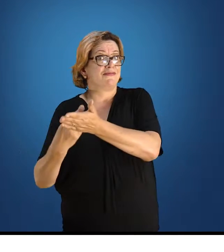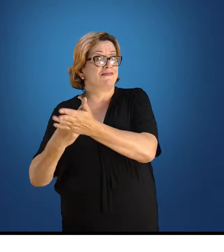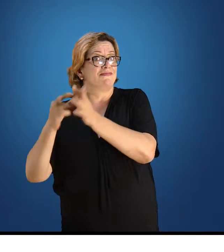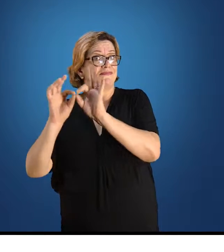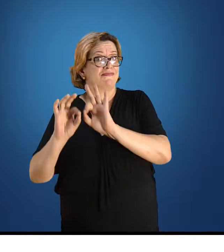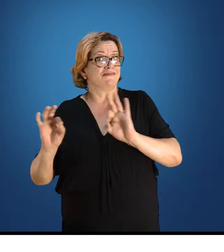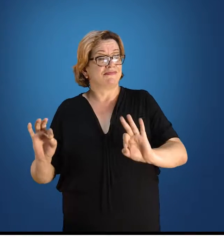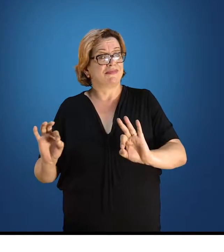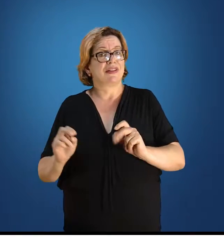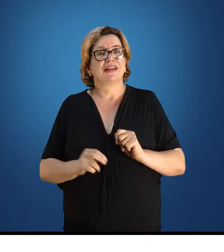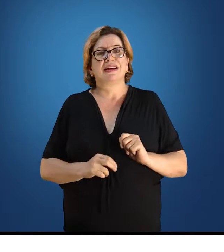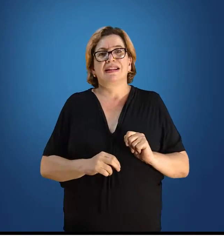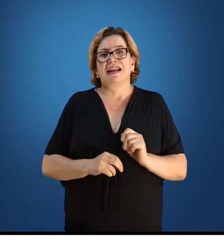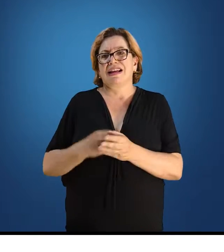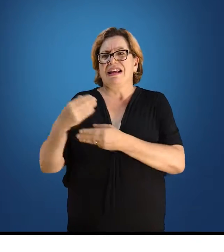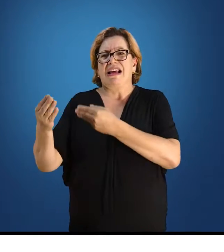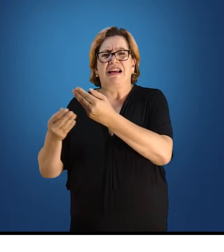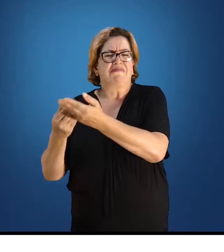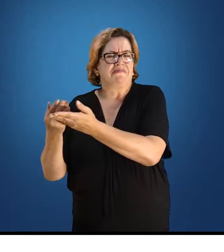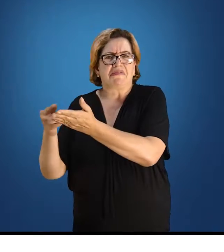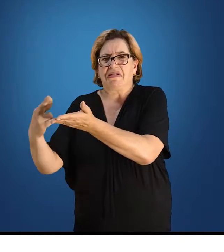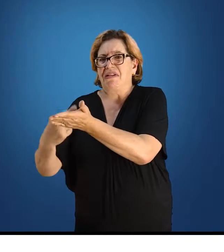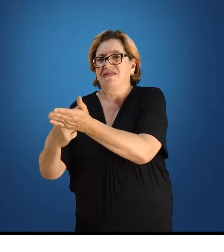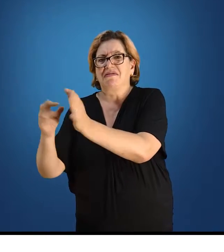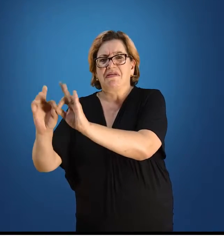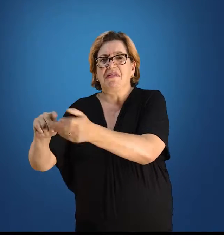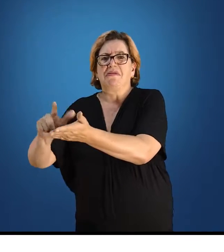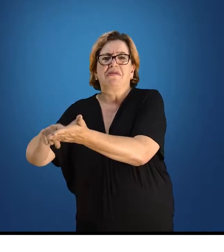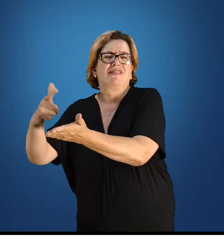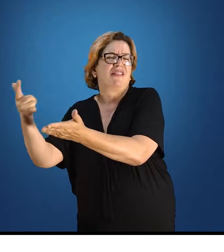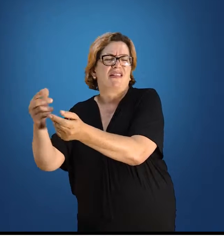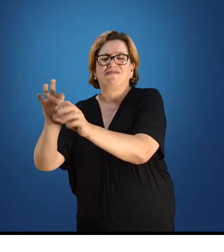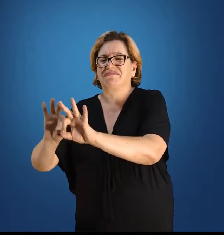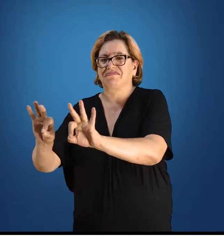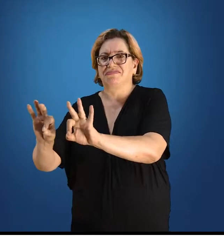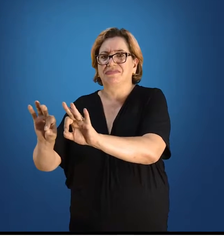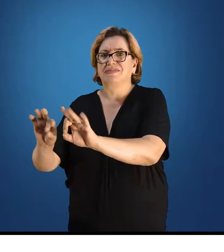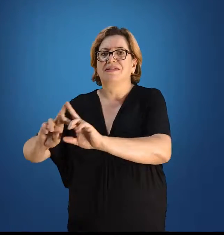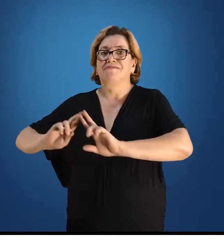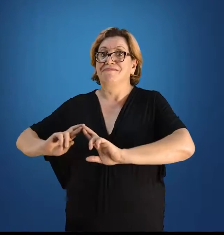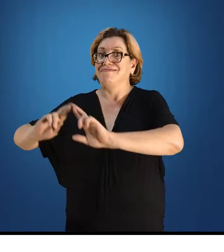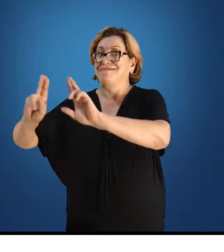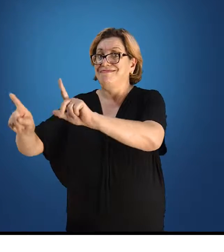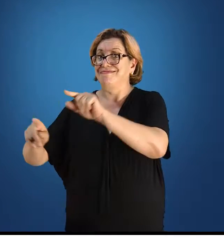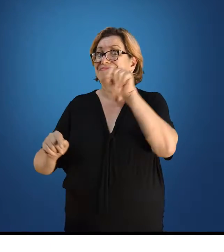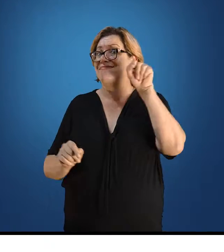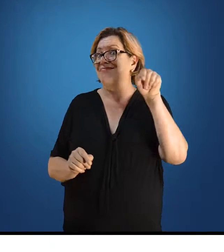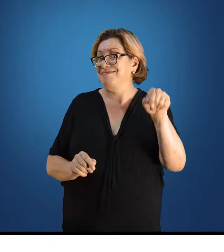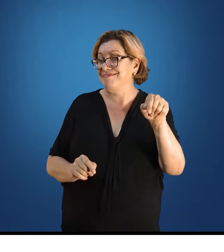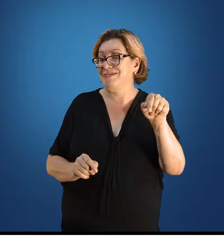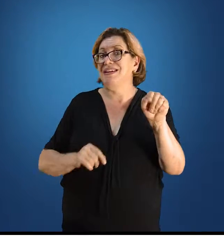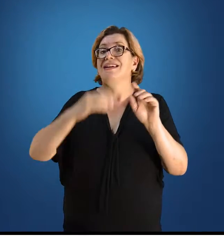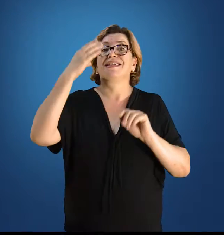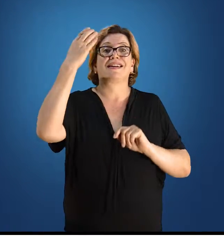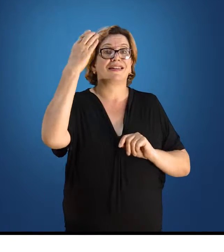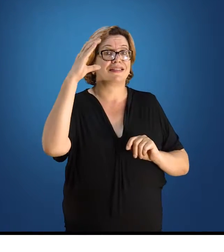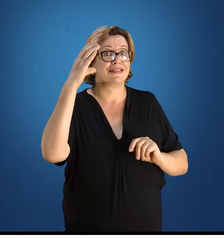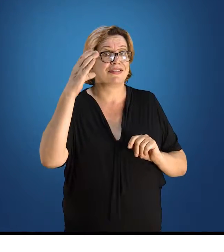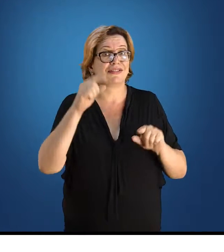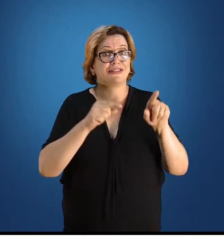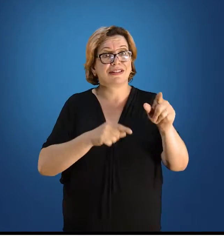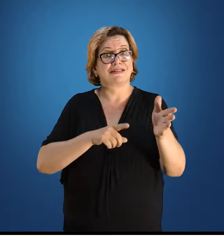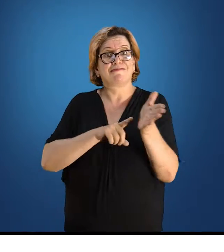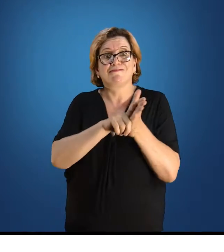Publicações artísticas, de entretenimento, jornais, revistas gerais. São diferentes de periódicos científicos que se